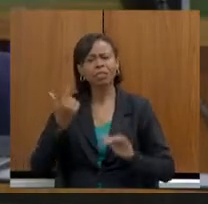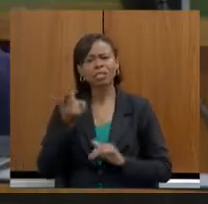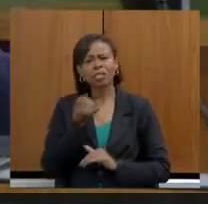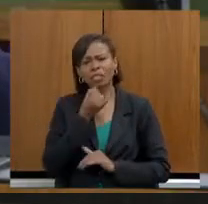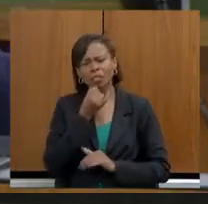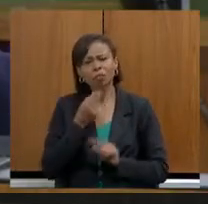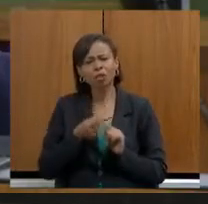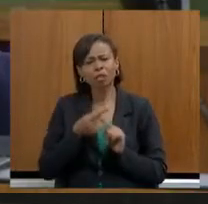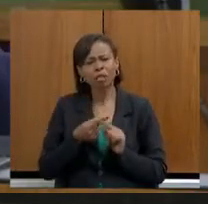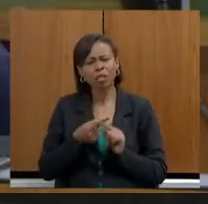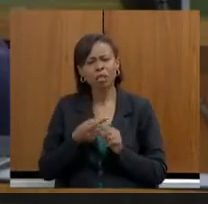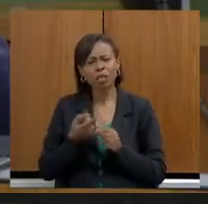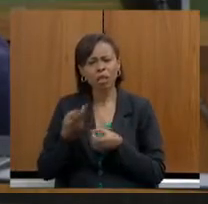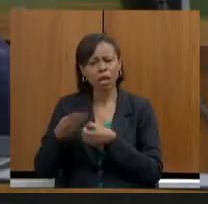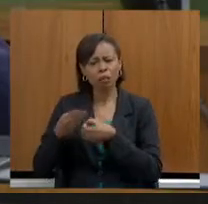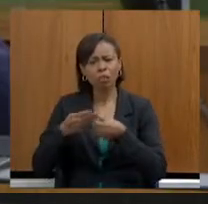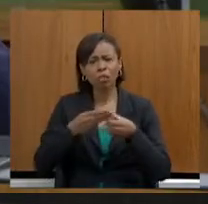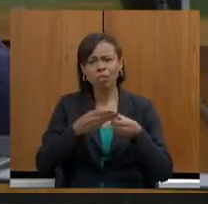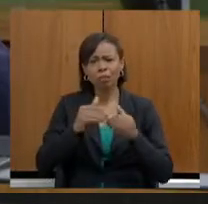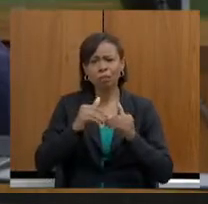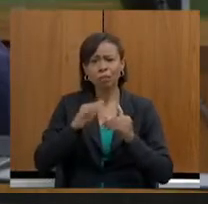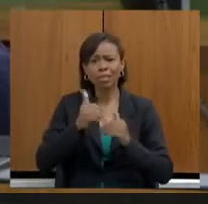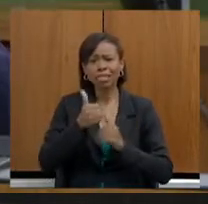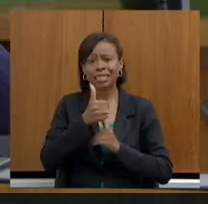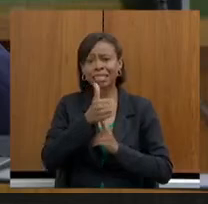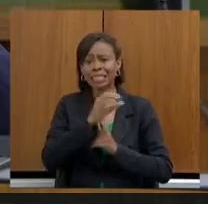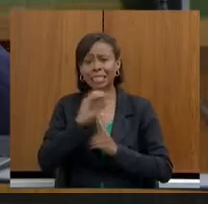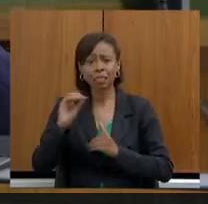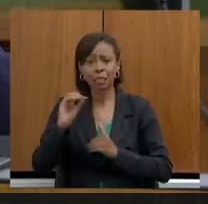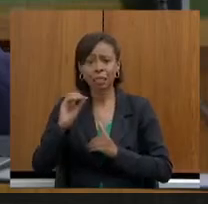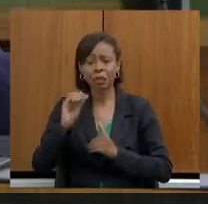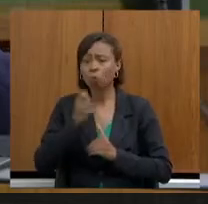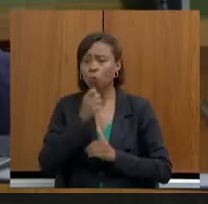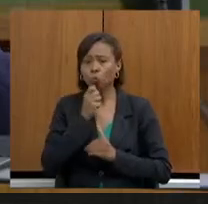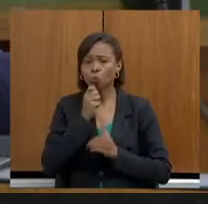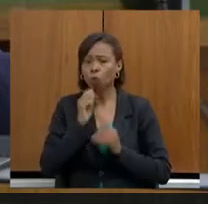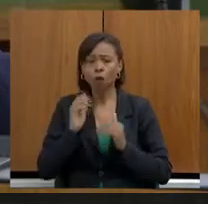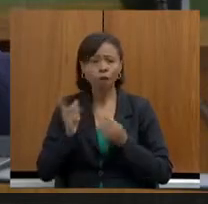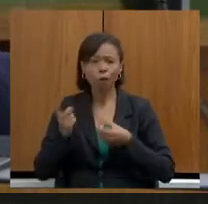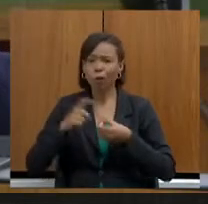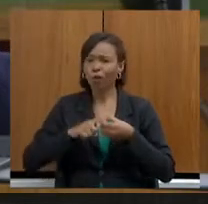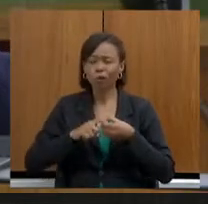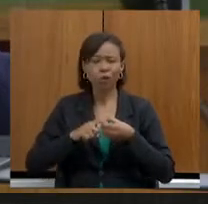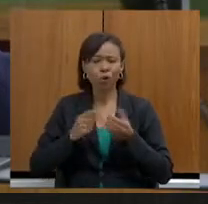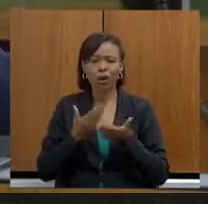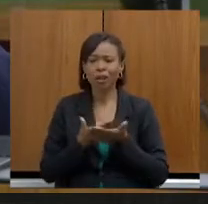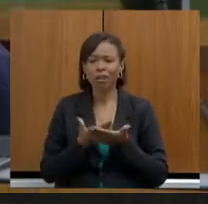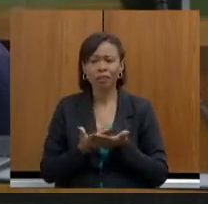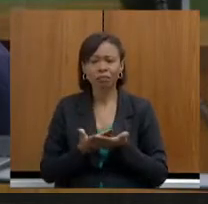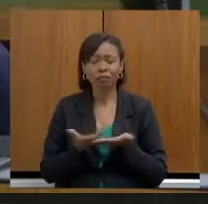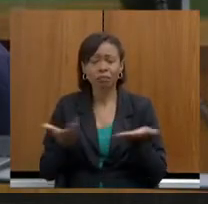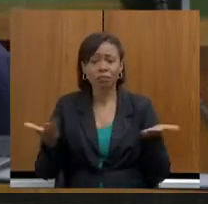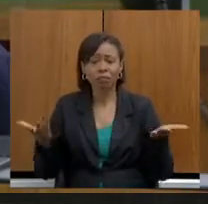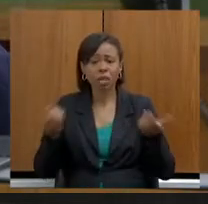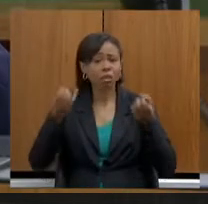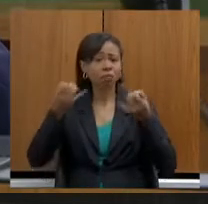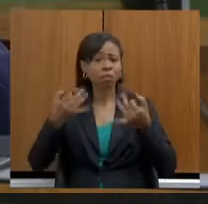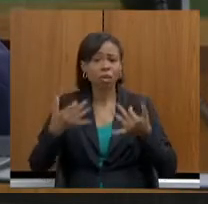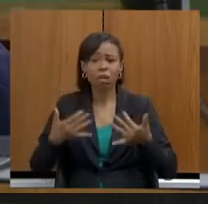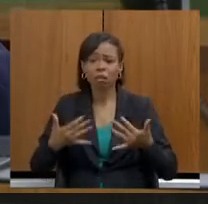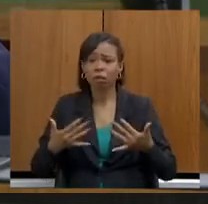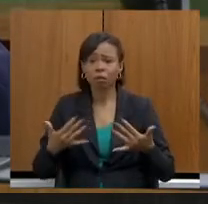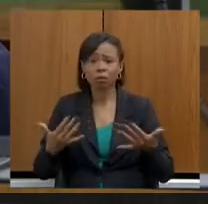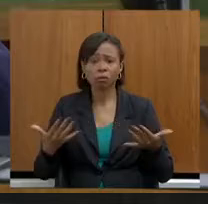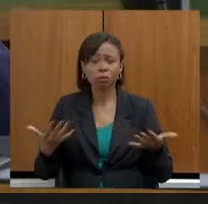mais de 100 municípios que ainda não retornaram às aulas fato não tem nenhuma explicação para isto não